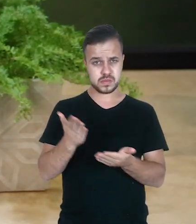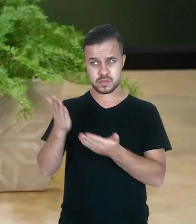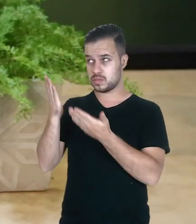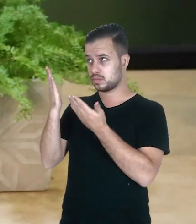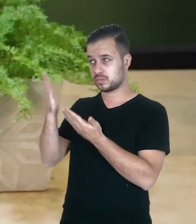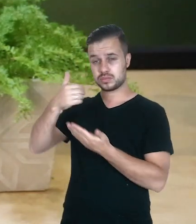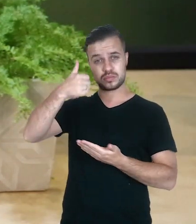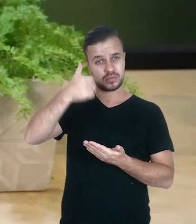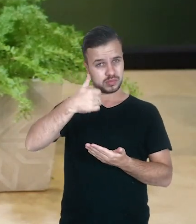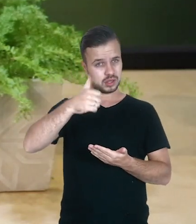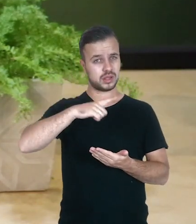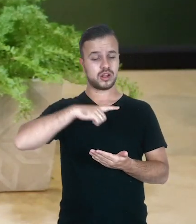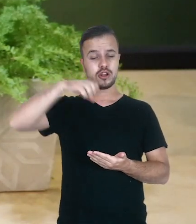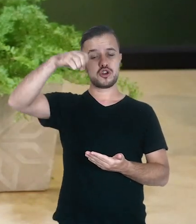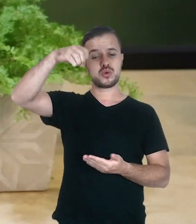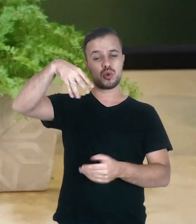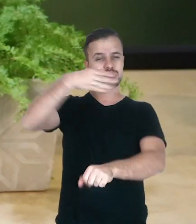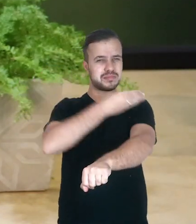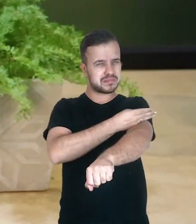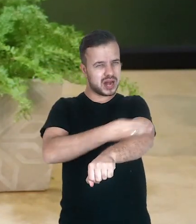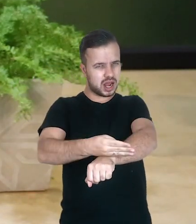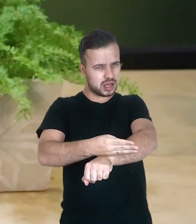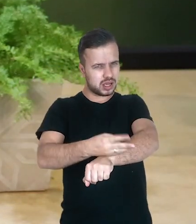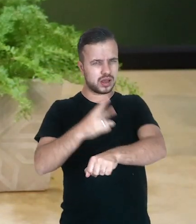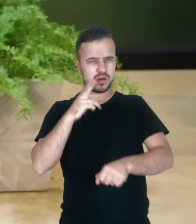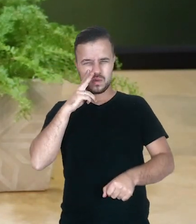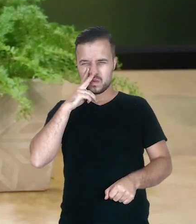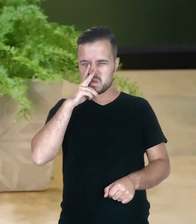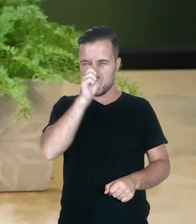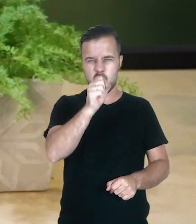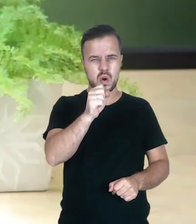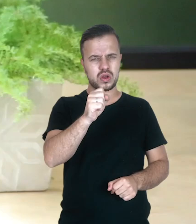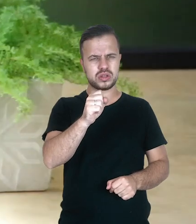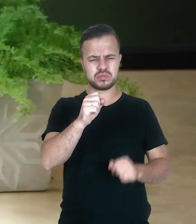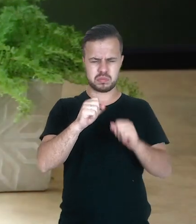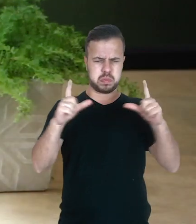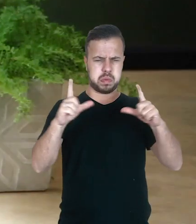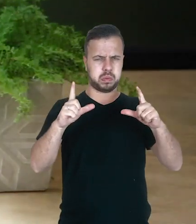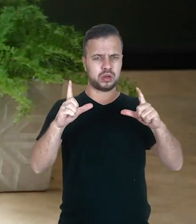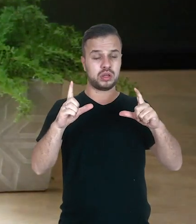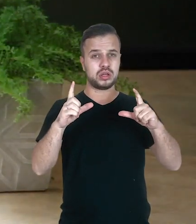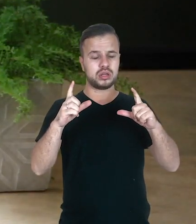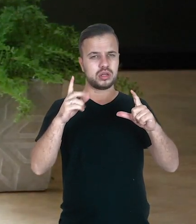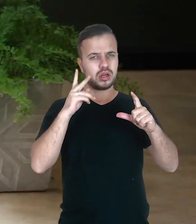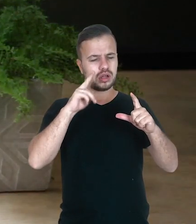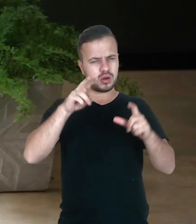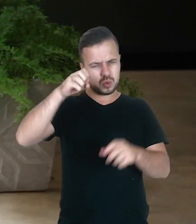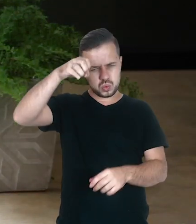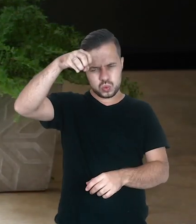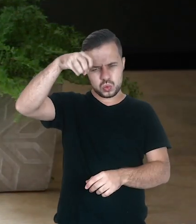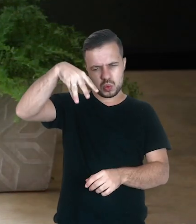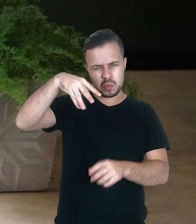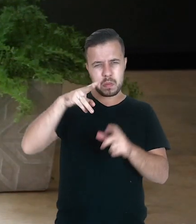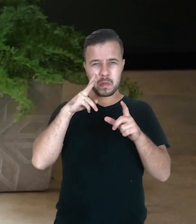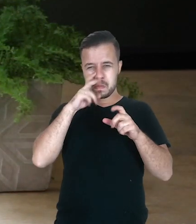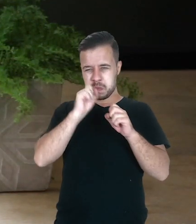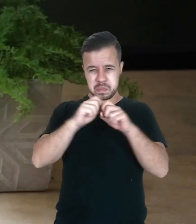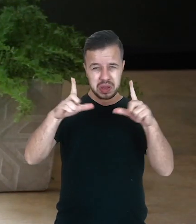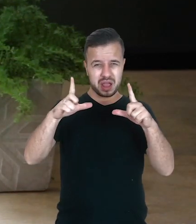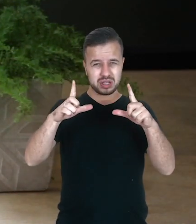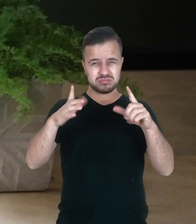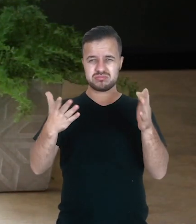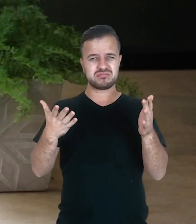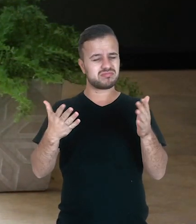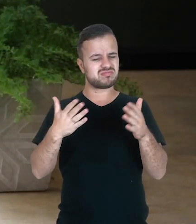uma lâmpada de luz branca. A lâmpada de luz branca faz uma luz muito forte, uma luz estourada. E quando você coloca ela num ambiente como